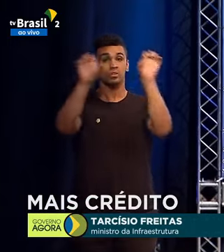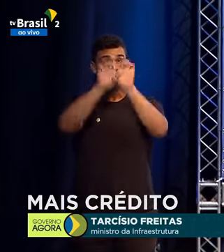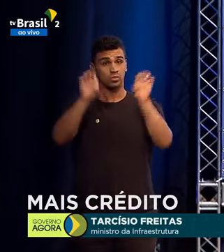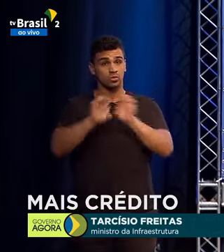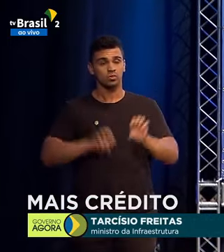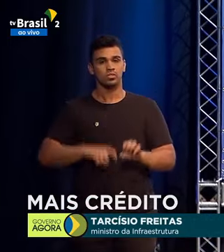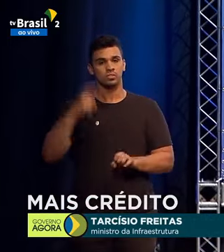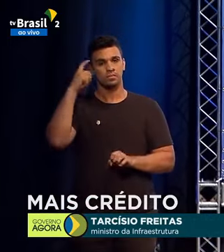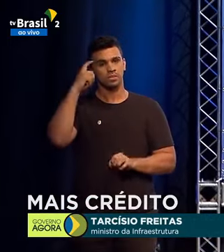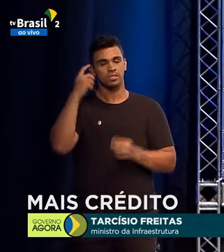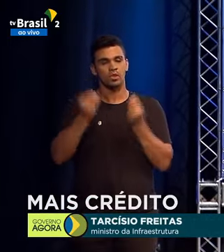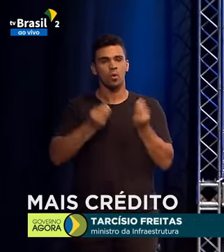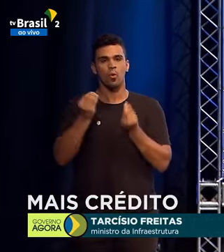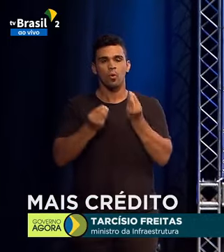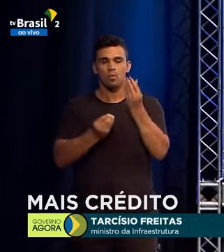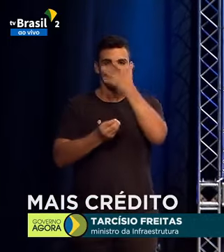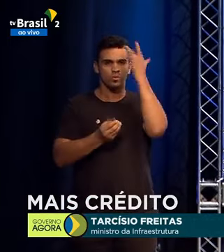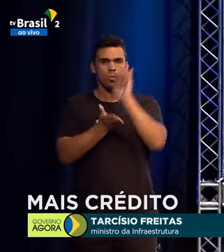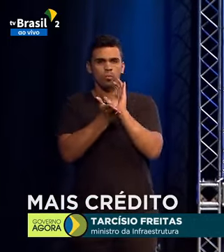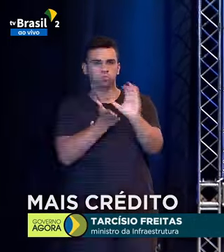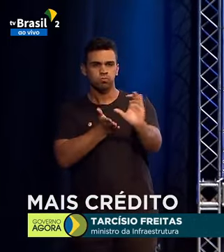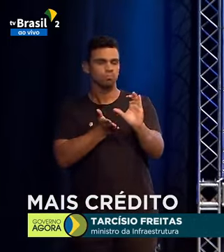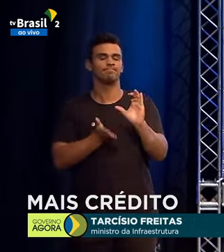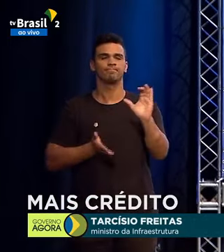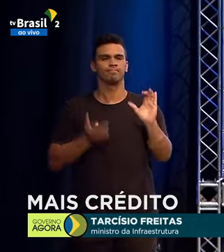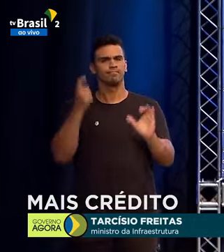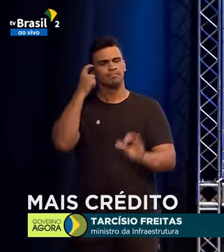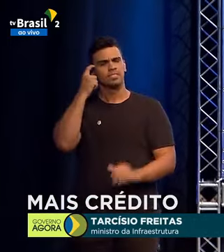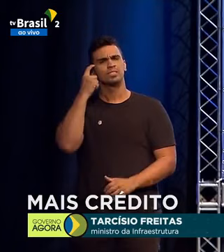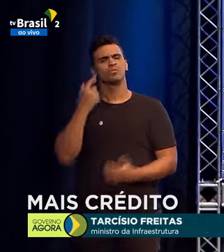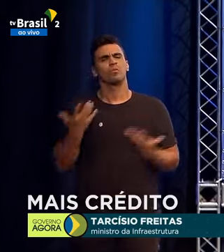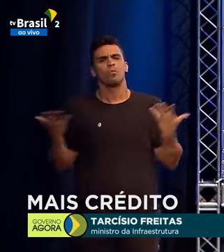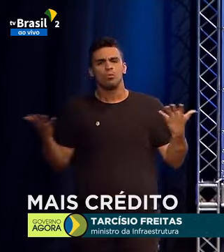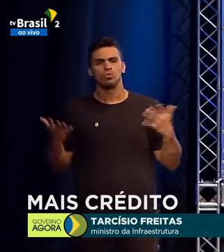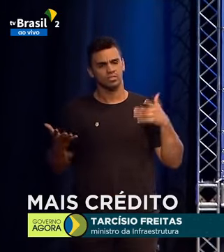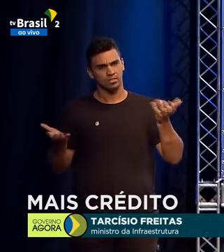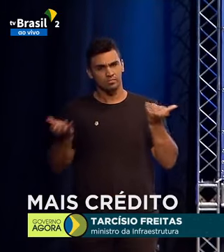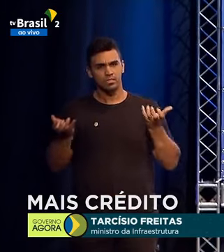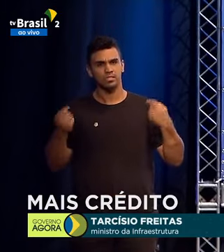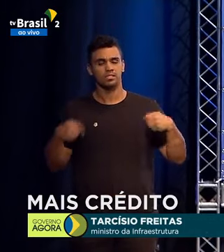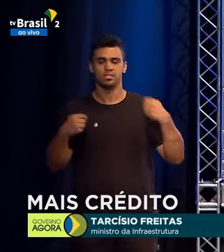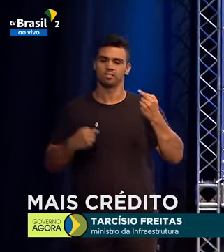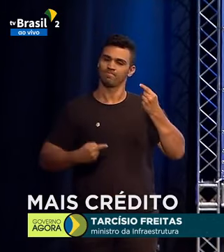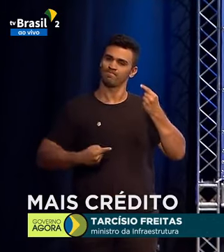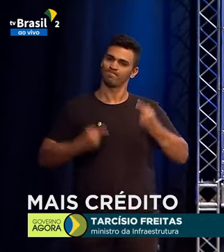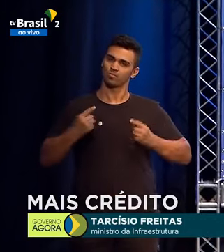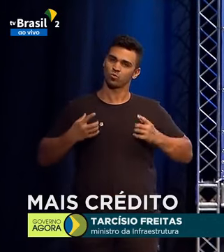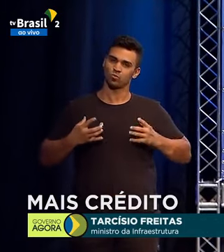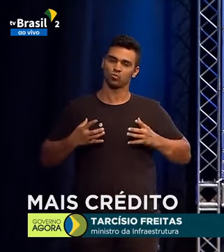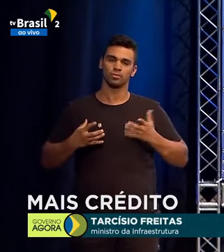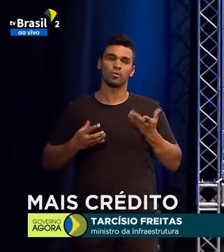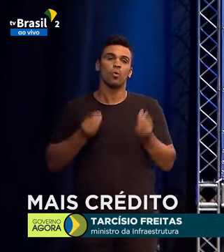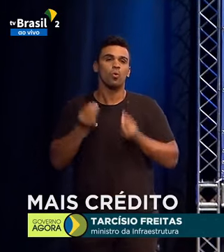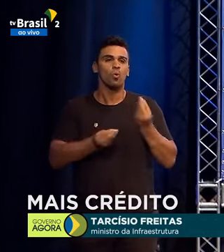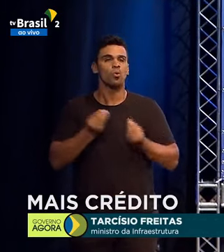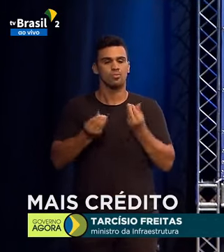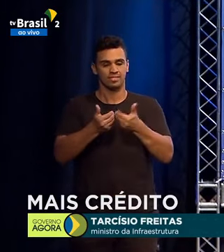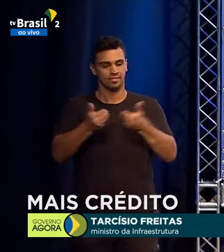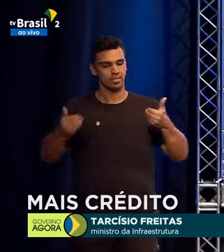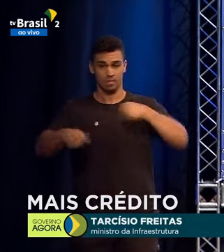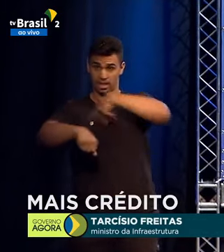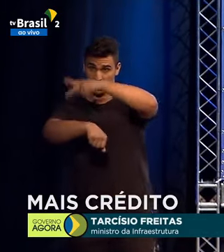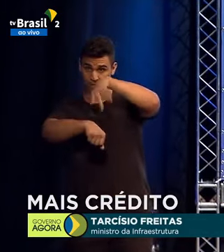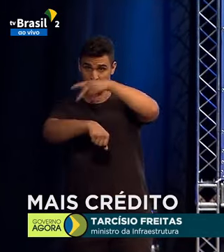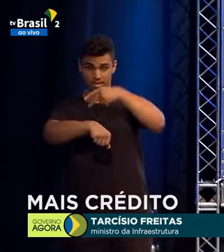nos bilhões de investimentos. Sempre se fala, puxa, nós temos que combater o nosso gap de infraestrutura, aquilo que nos separa dos países de primeiro